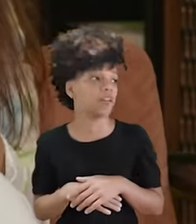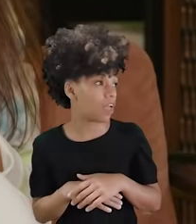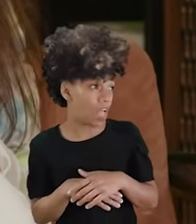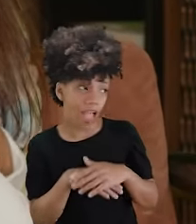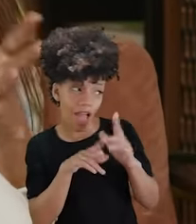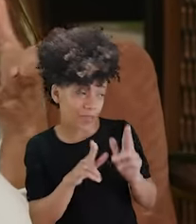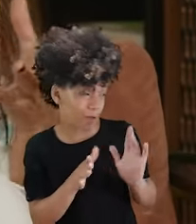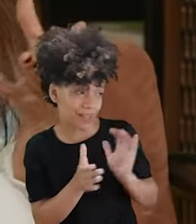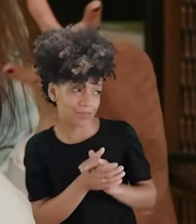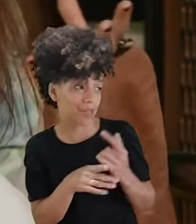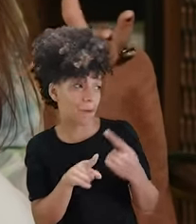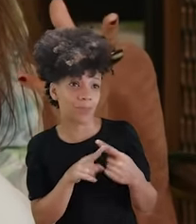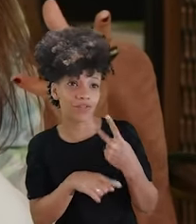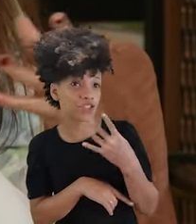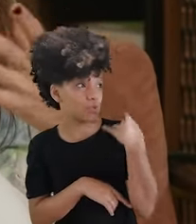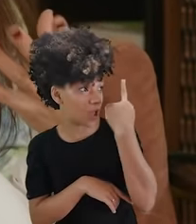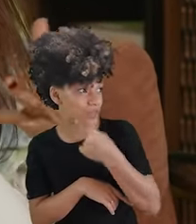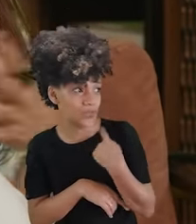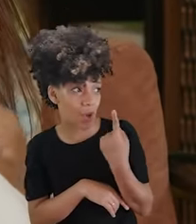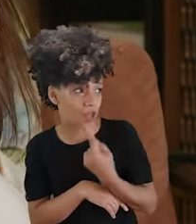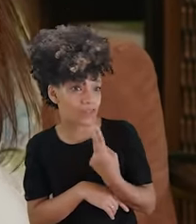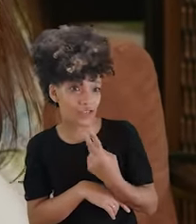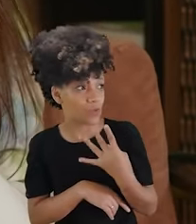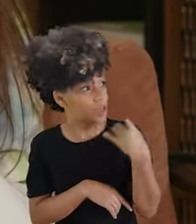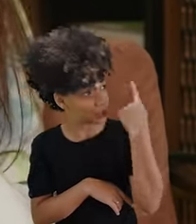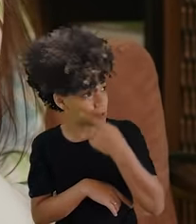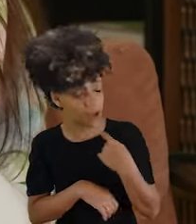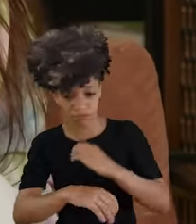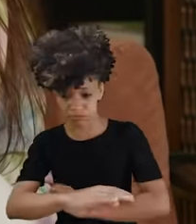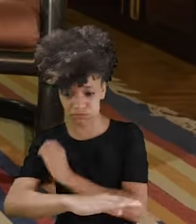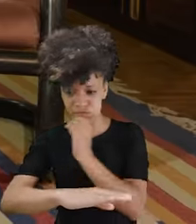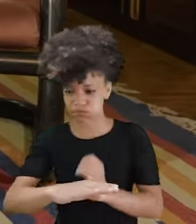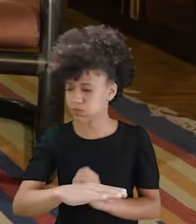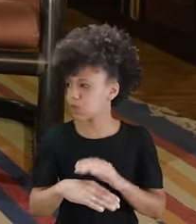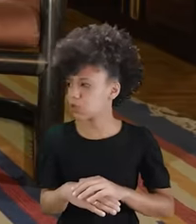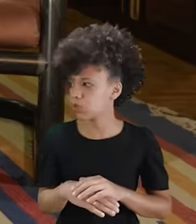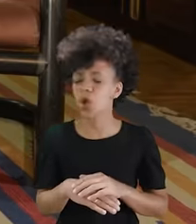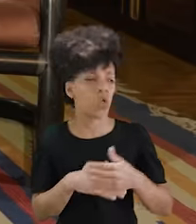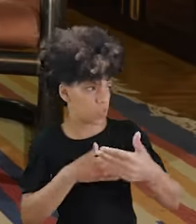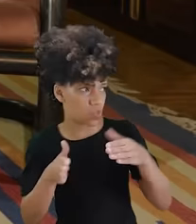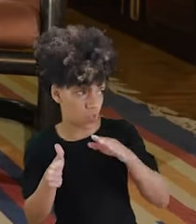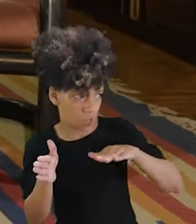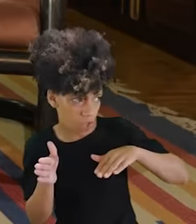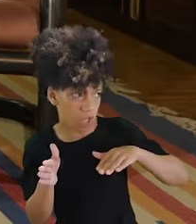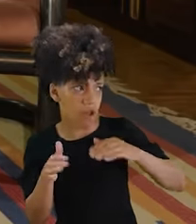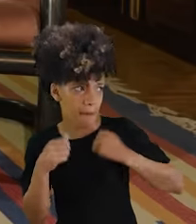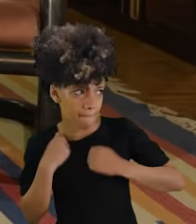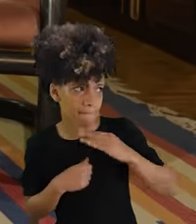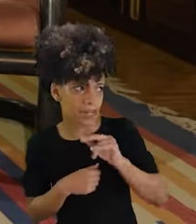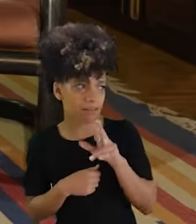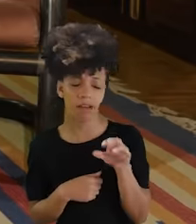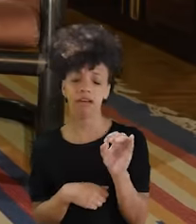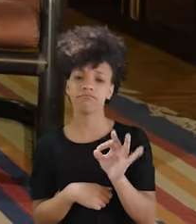como casamento né porque você tá 24 horas ali no banheiro é com a pessoa né entendi uma banheira mesmo né no mundo